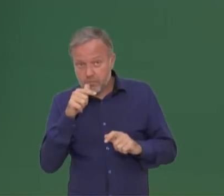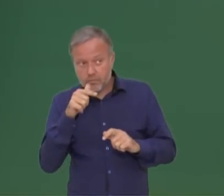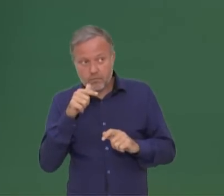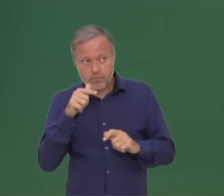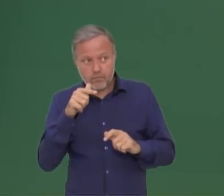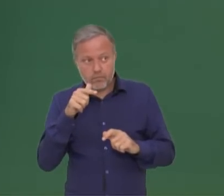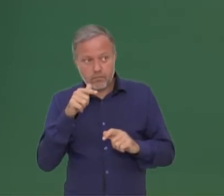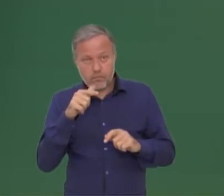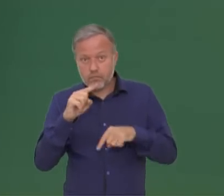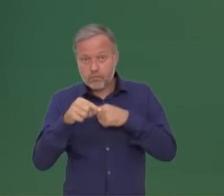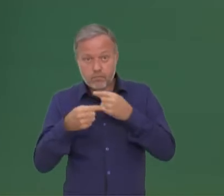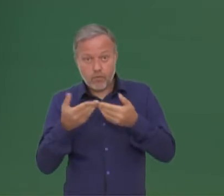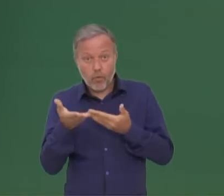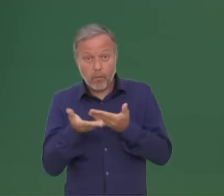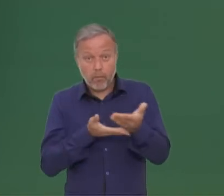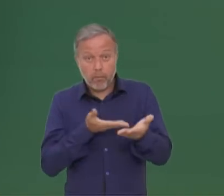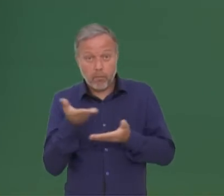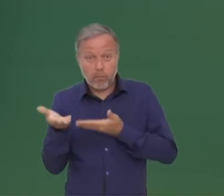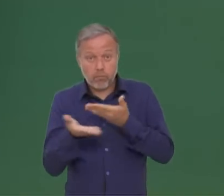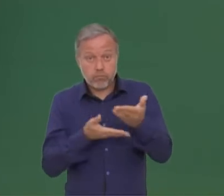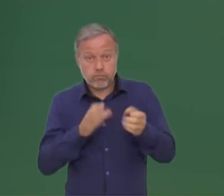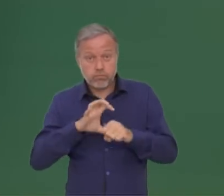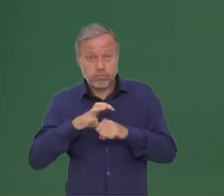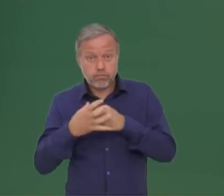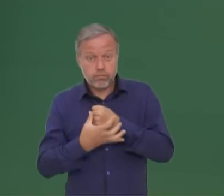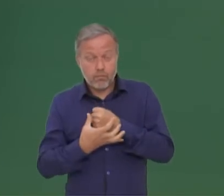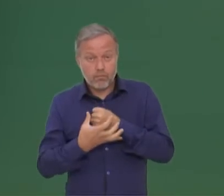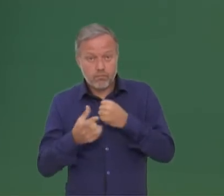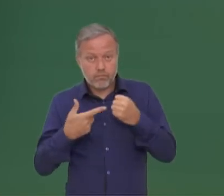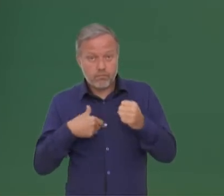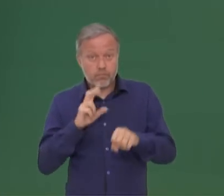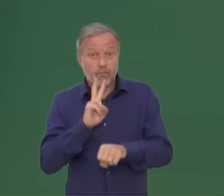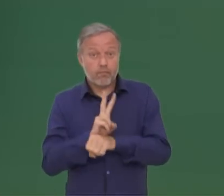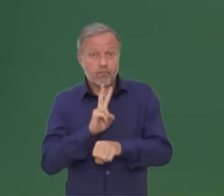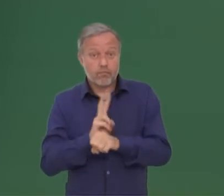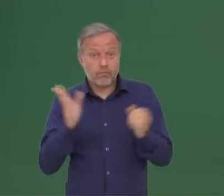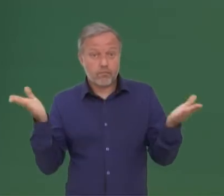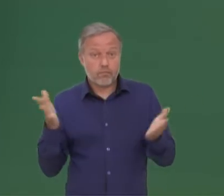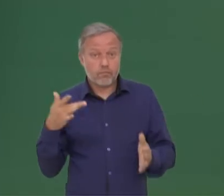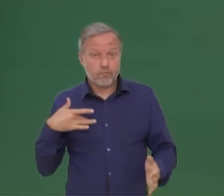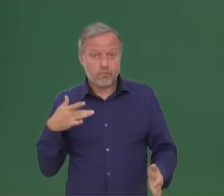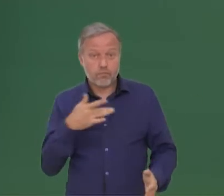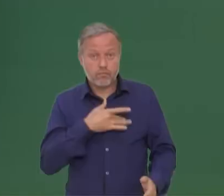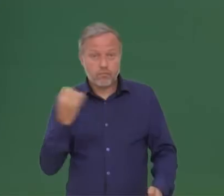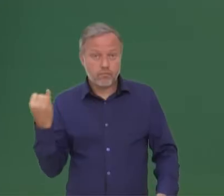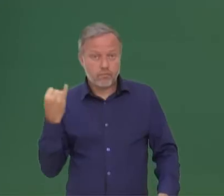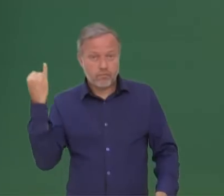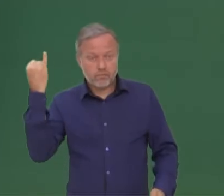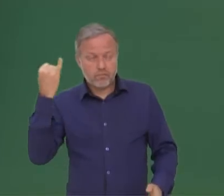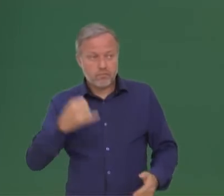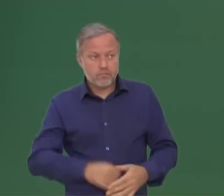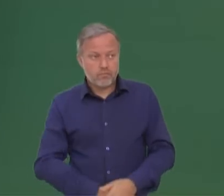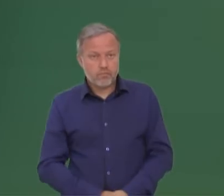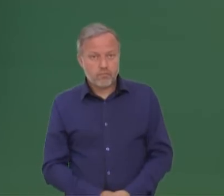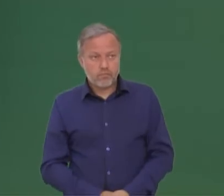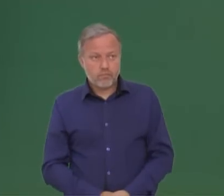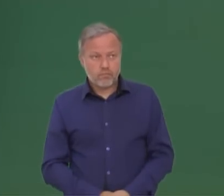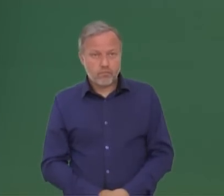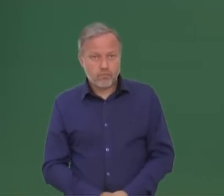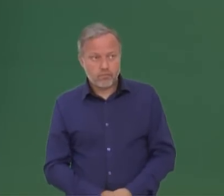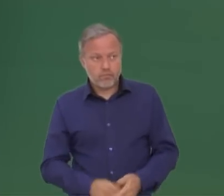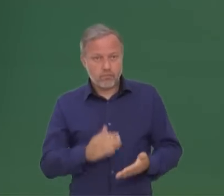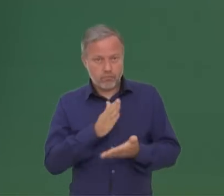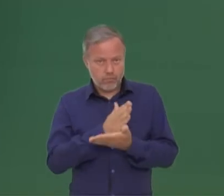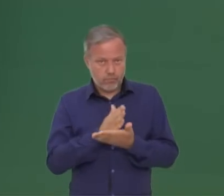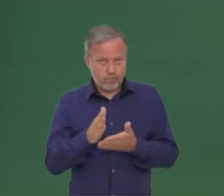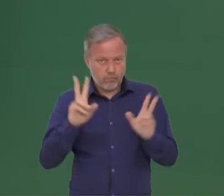para que não transmita para os familiares. Então, se cuidar neste momento é fundamental. Mas vamos iniciar o nosso